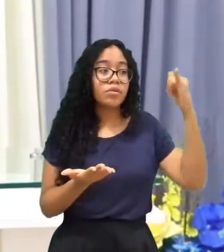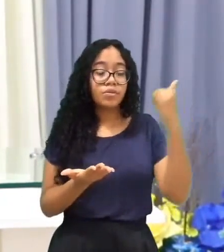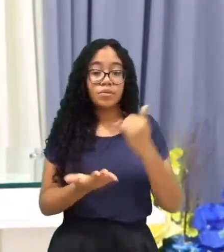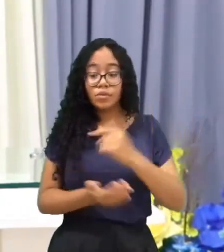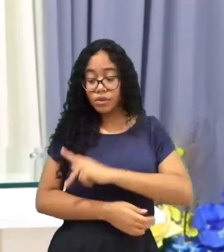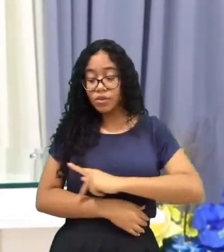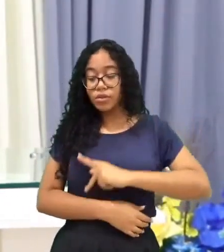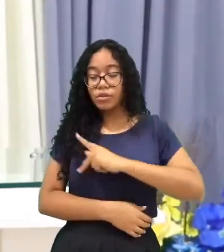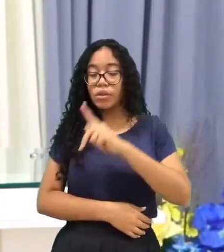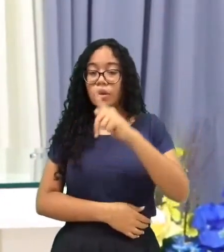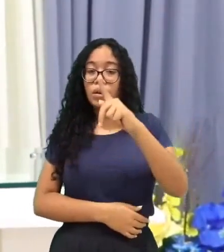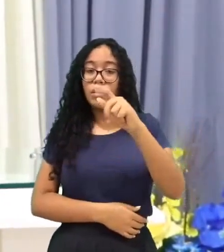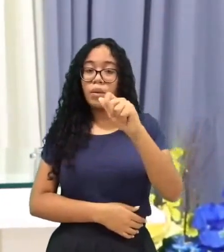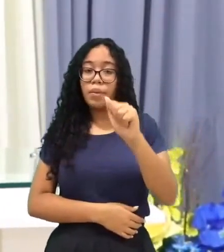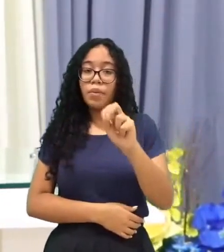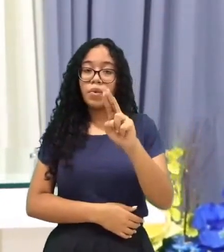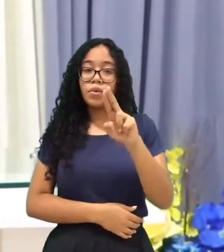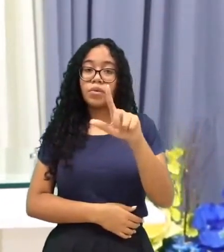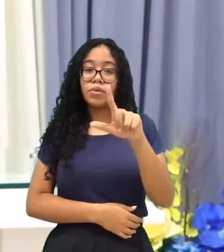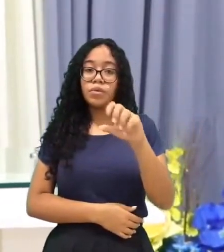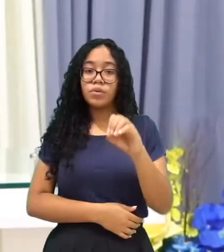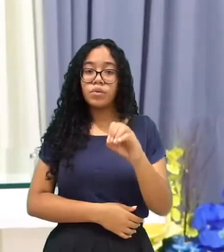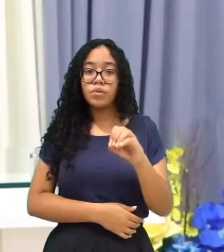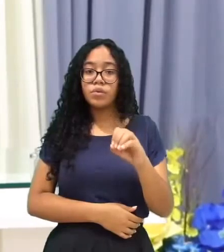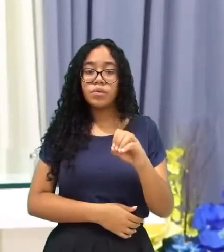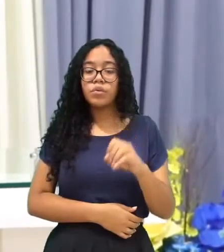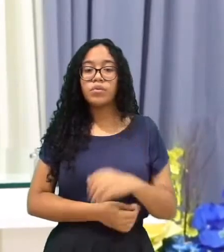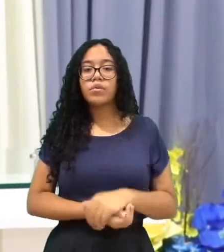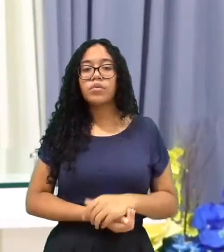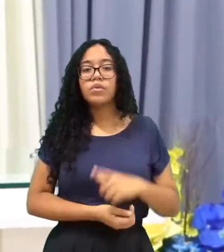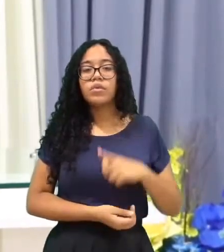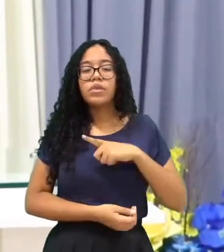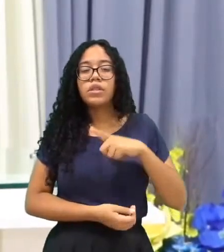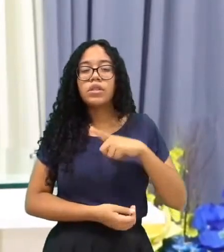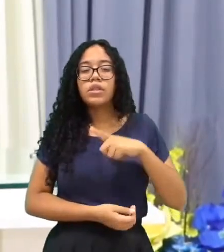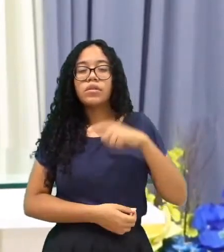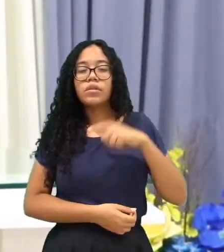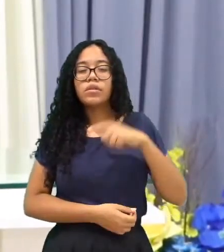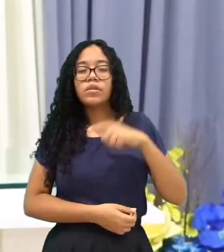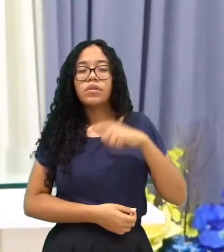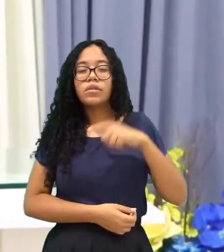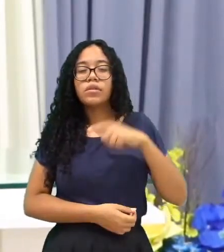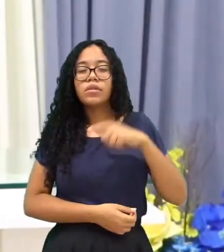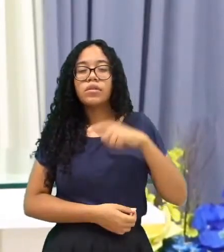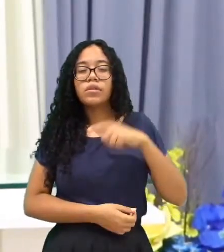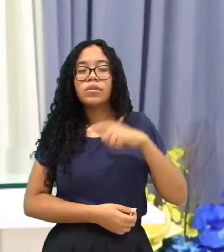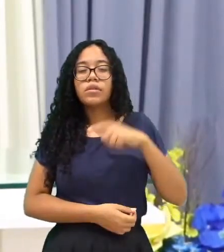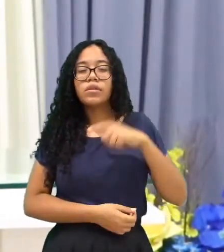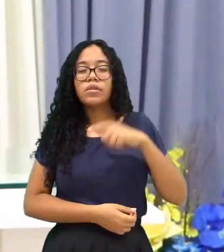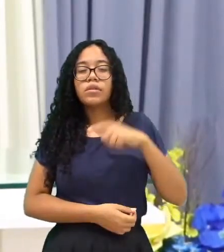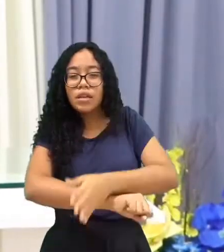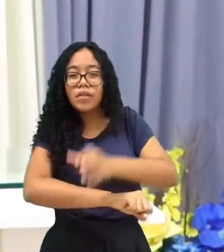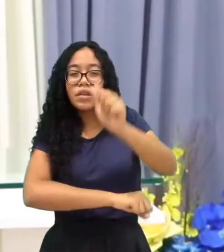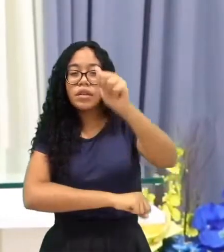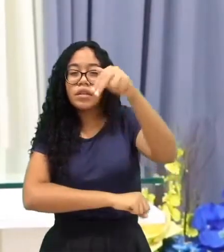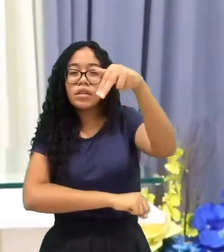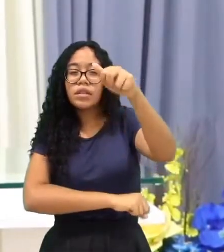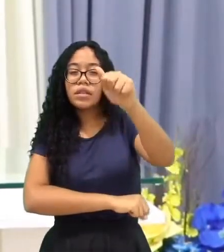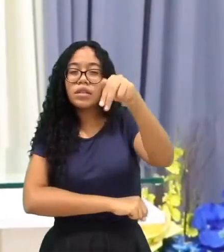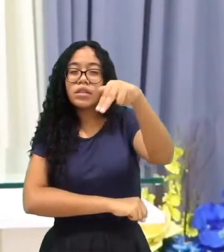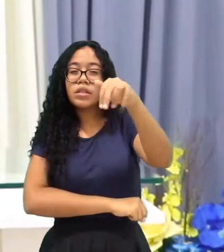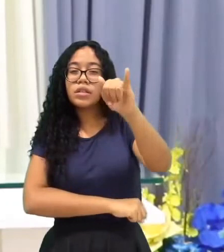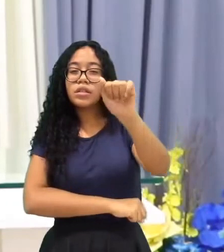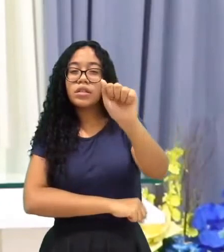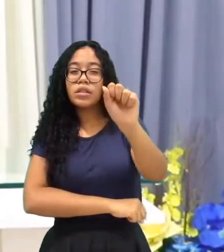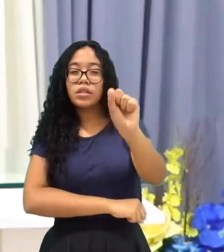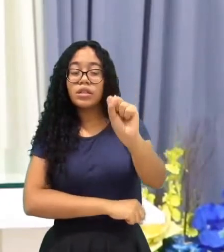é? O Saulo já teve uma visão de Deus, que entrava um homem por nome Ananias. É uma coisa extraordinária. É